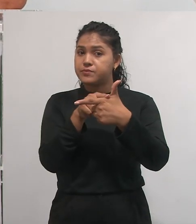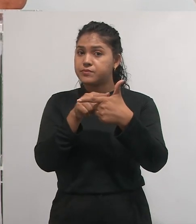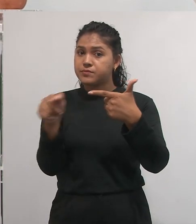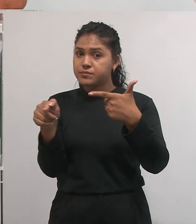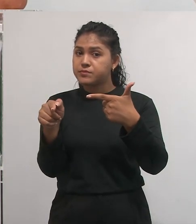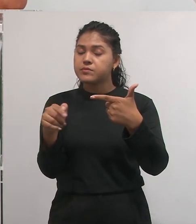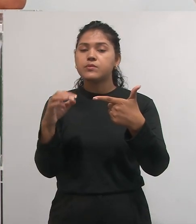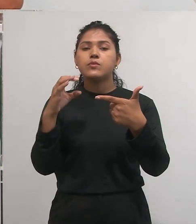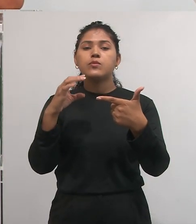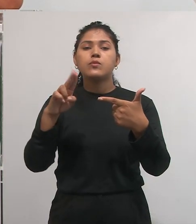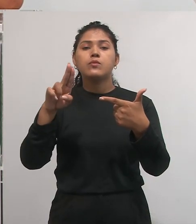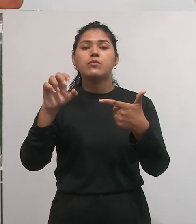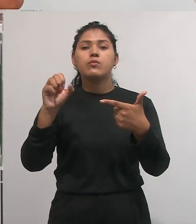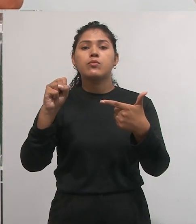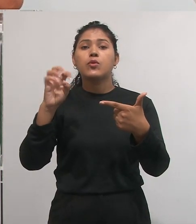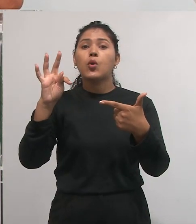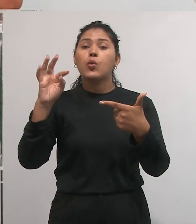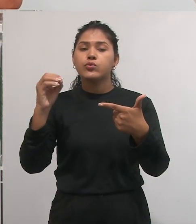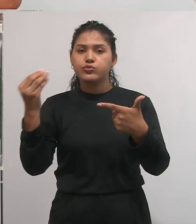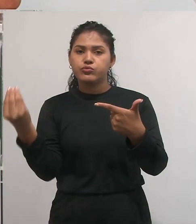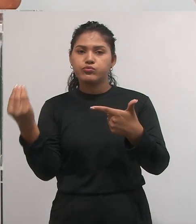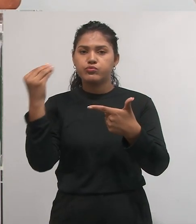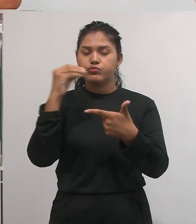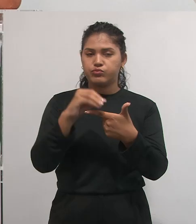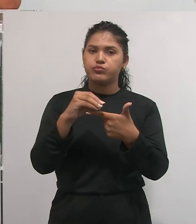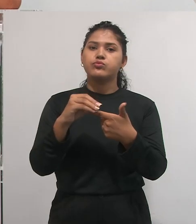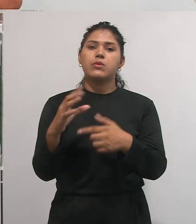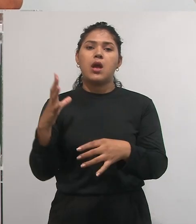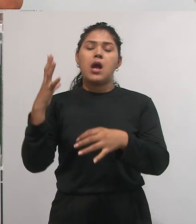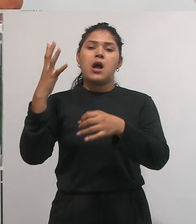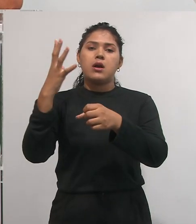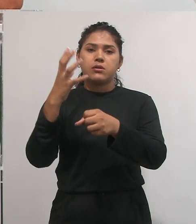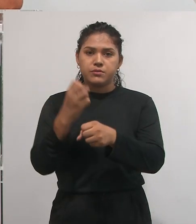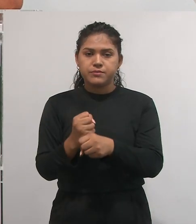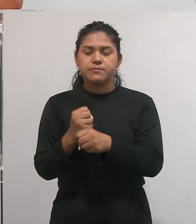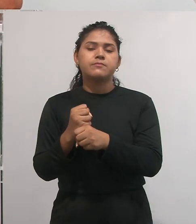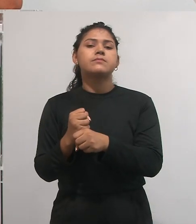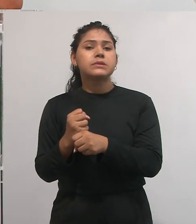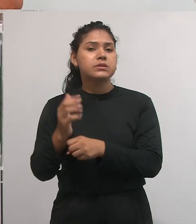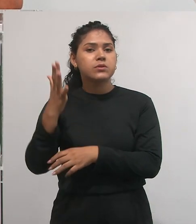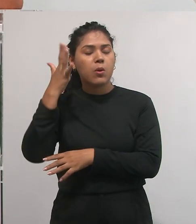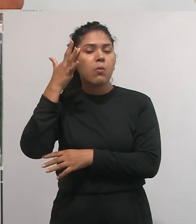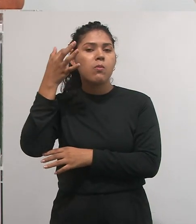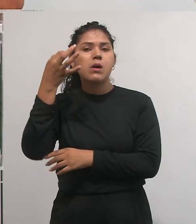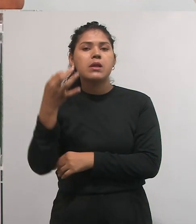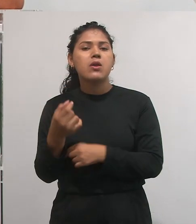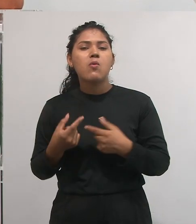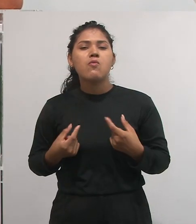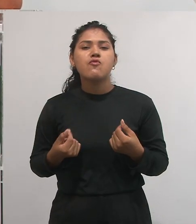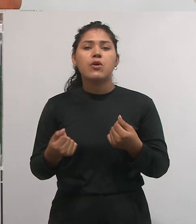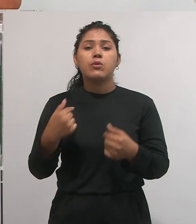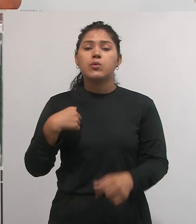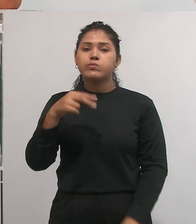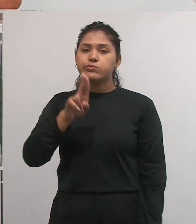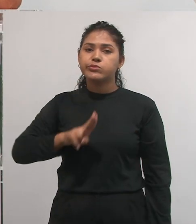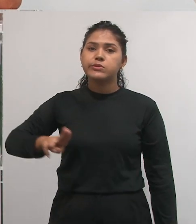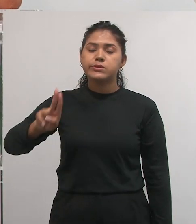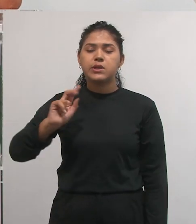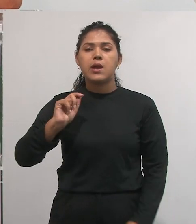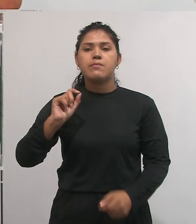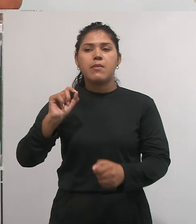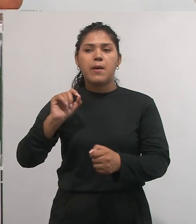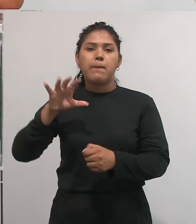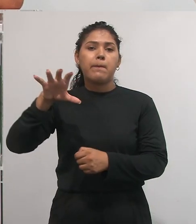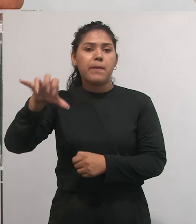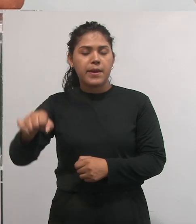que eu apresentei e identificar os meus percentuais, percentual de despesa operacional, de impostos e minha margem